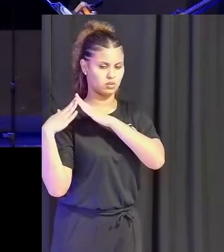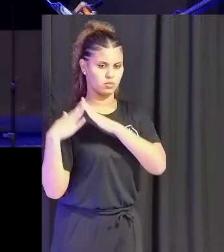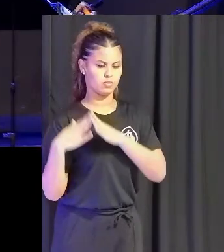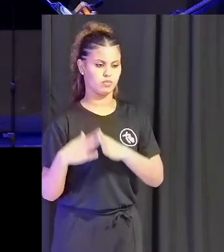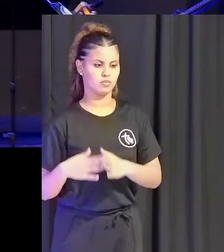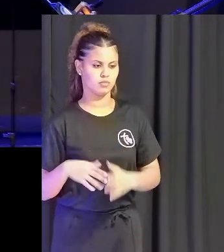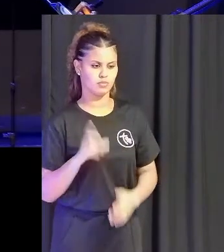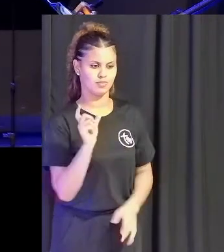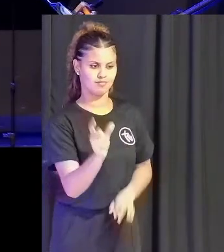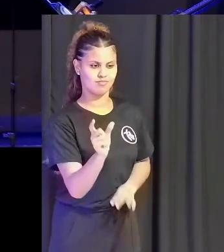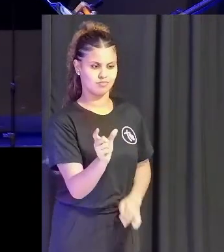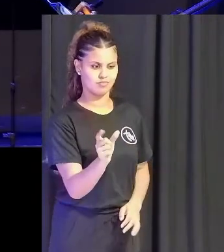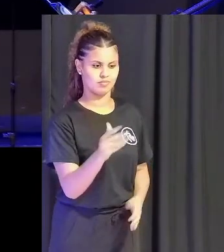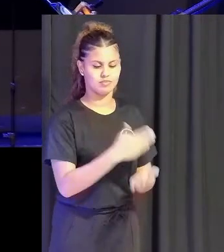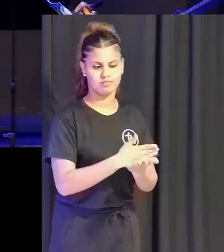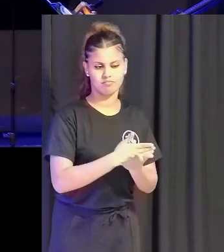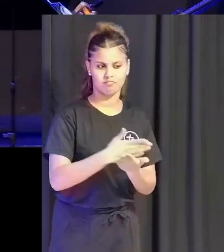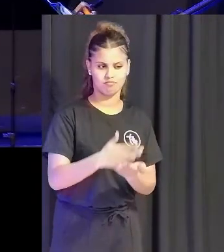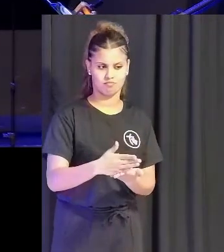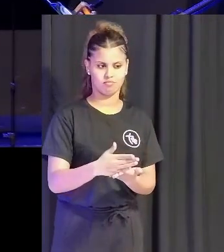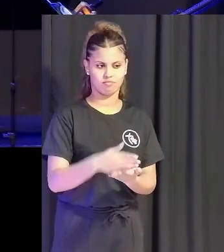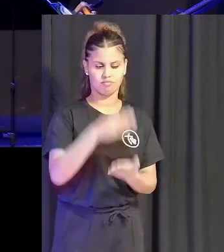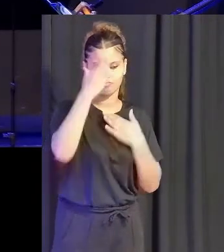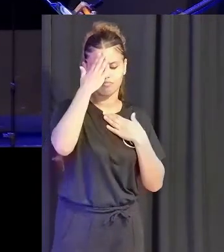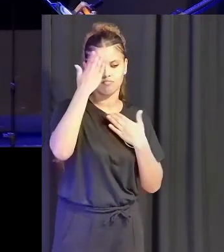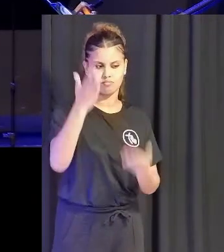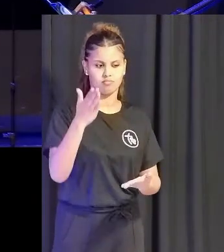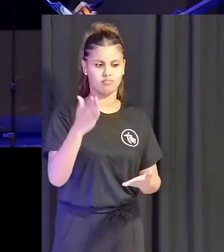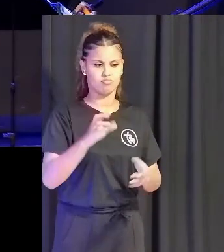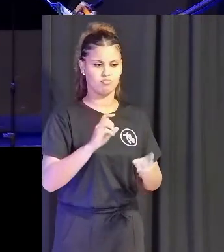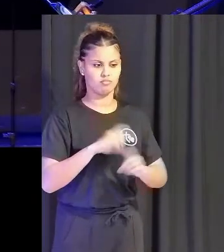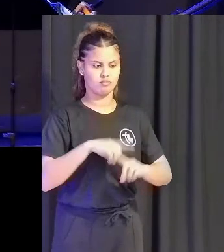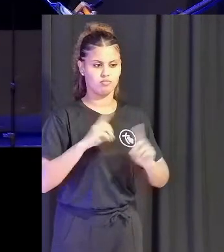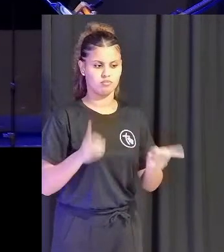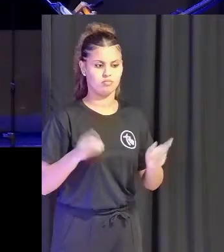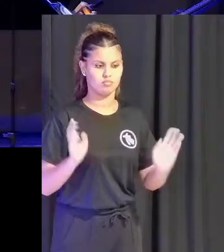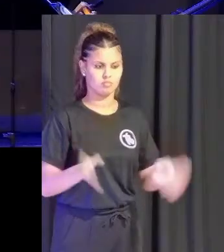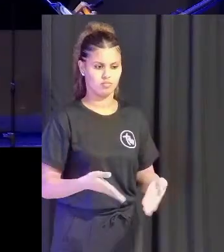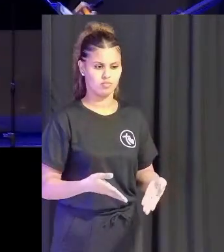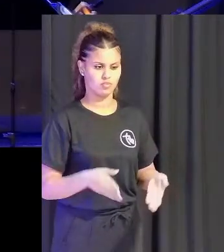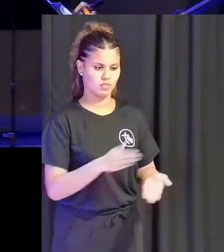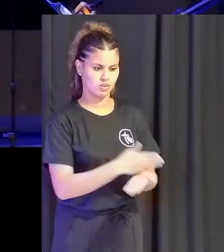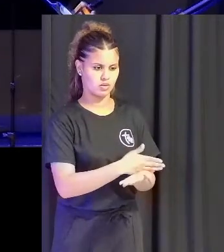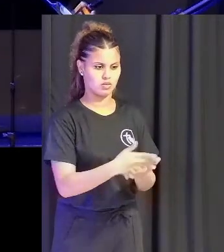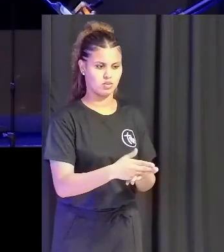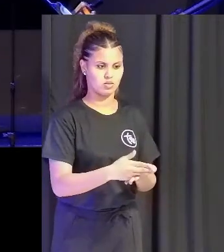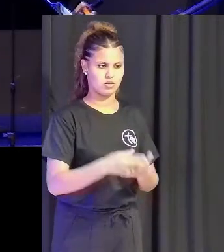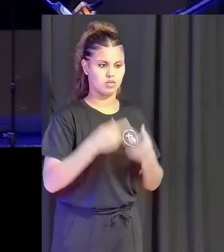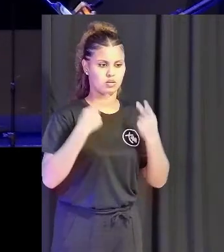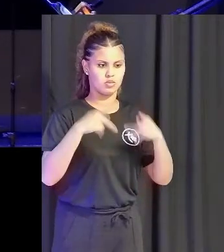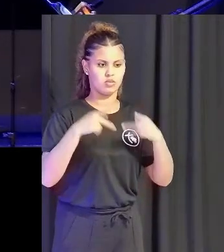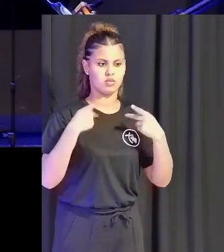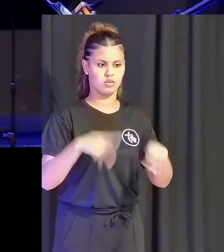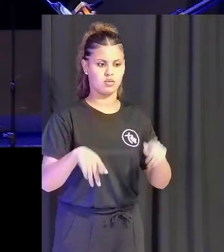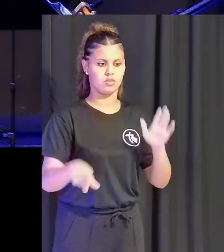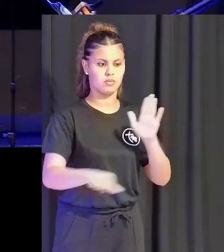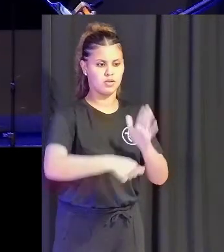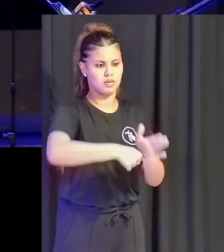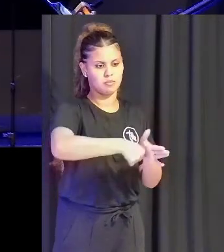pequena introdução, como agradecimento, mas agora vamos no texto. Vamos estar em 1 de